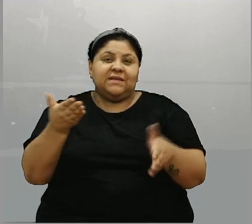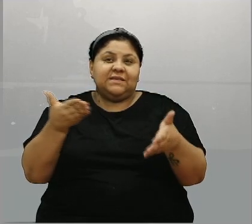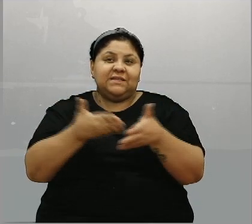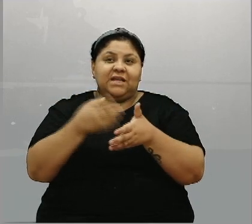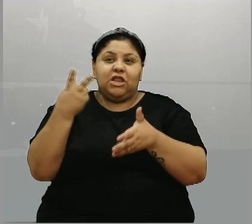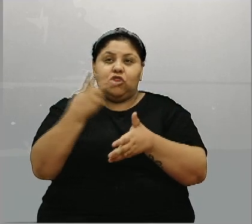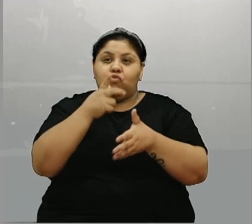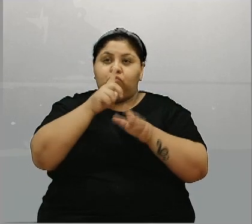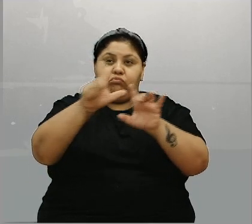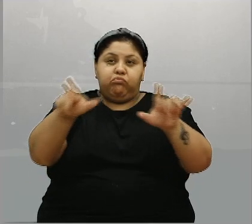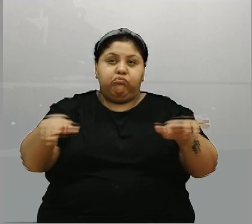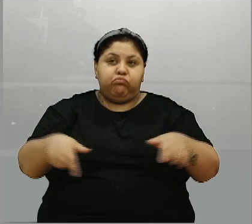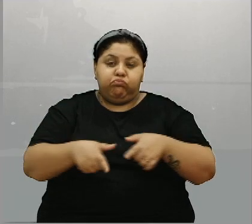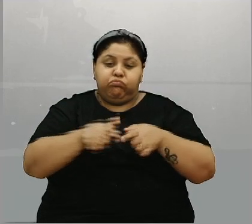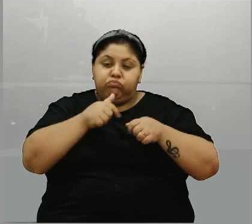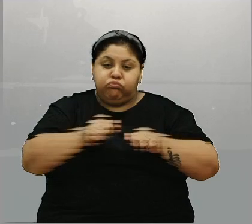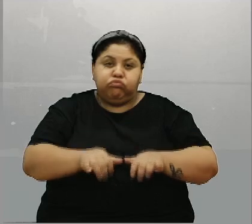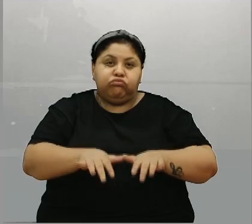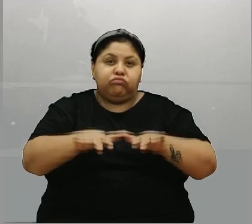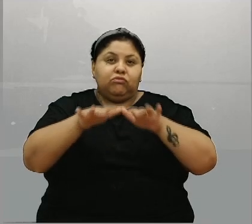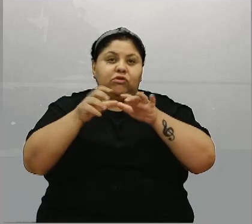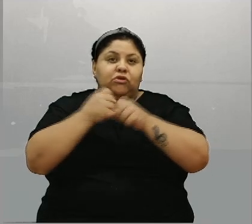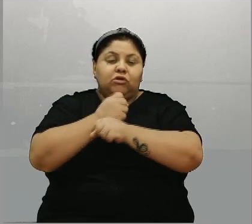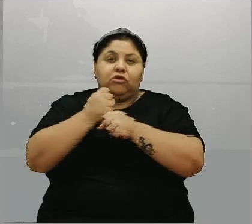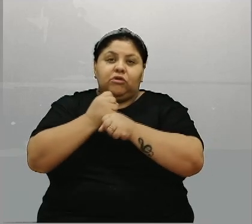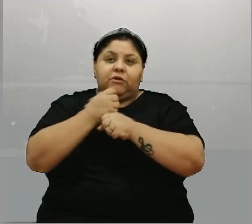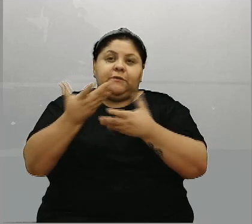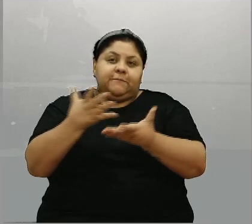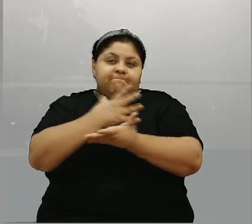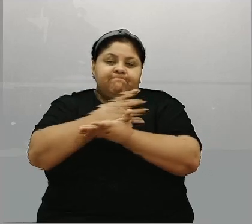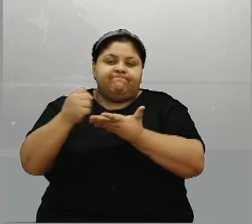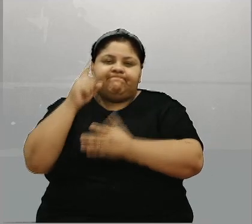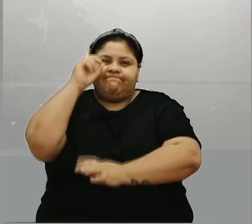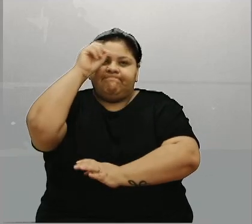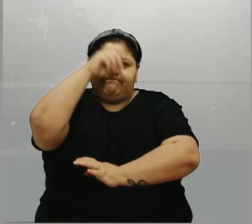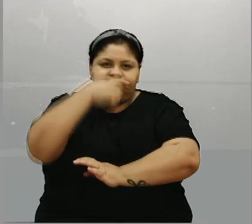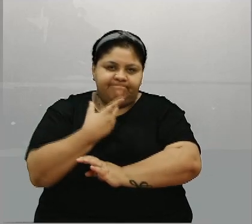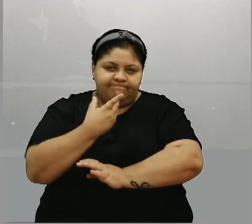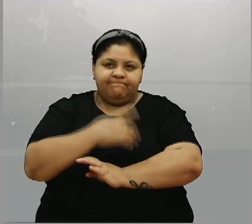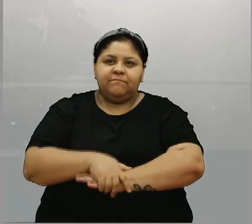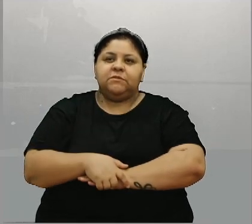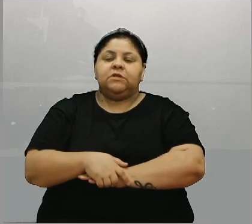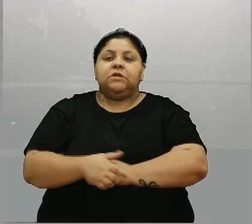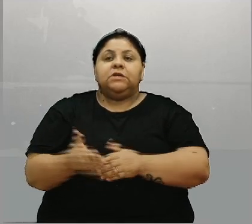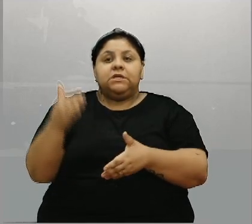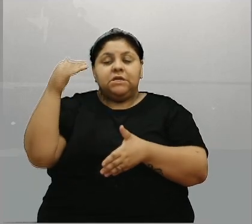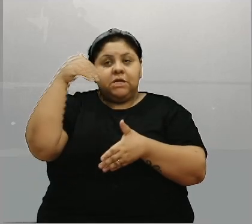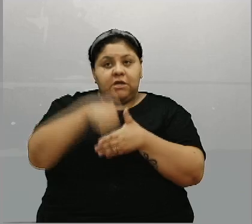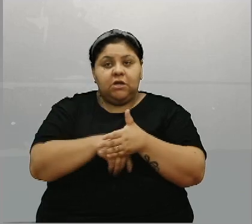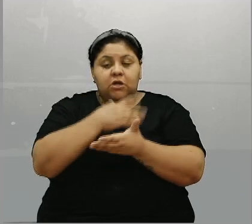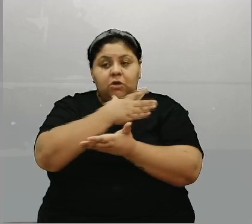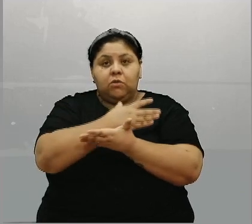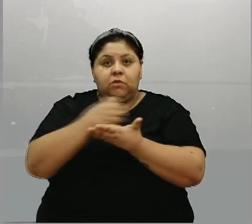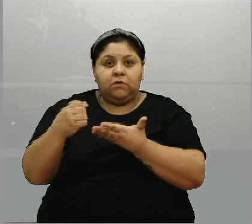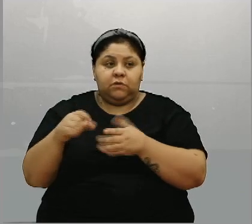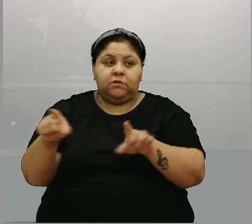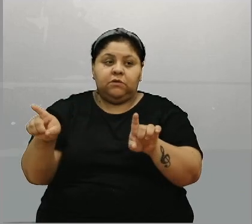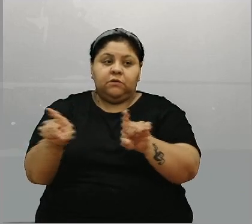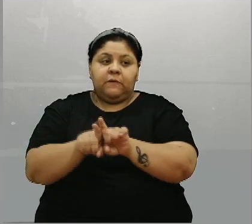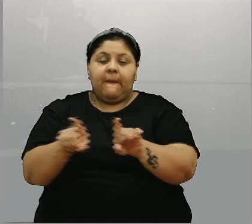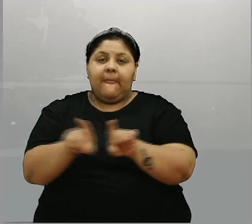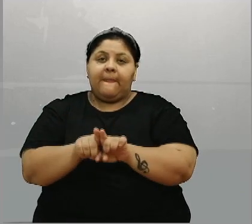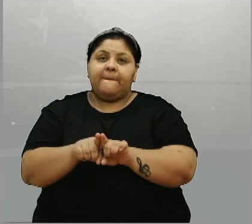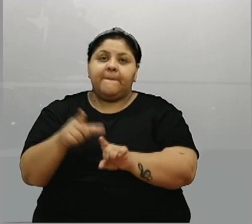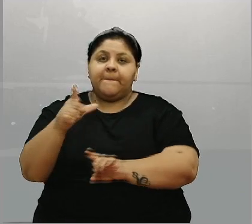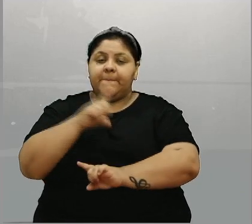canaletas da serra com muita força a água, então fica resgates muito difícil. Dentro desses resgates de 3 anos que a gente atende lá,